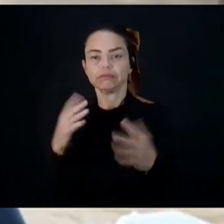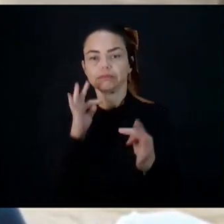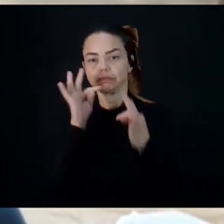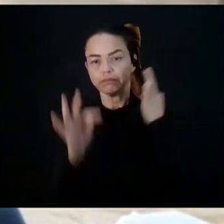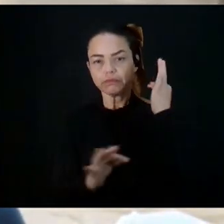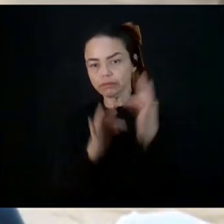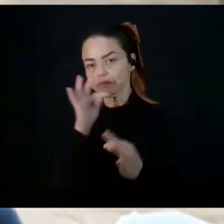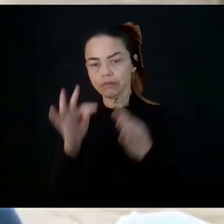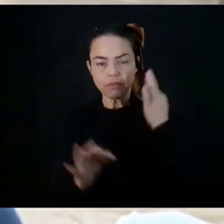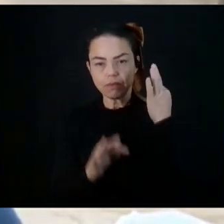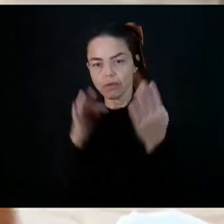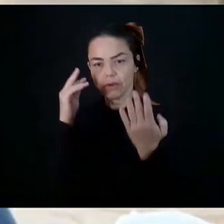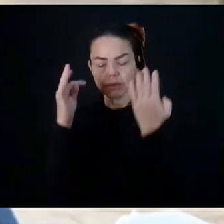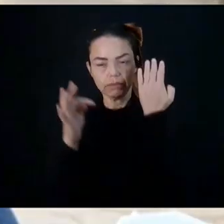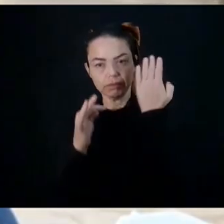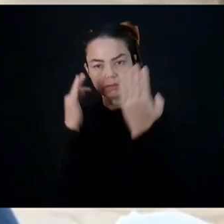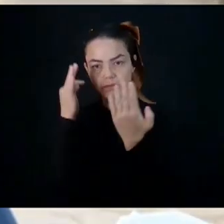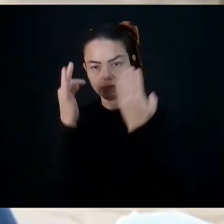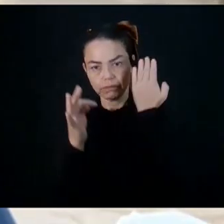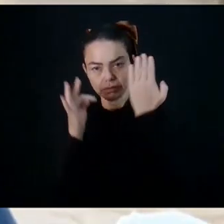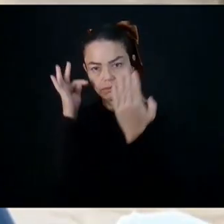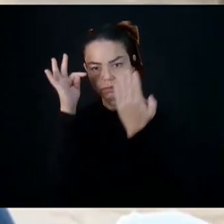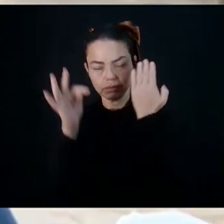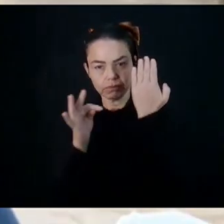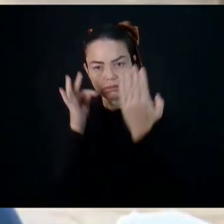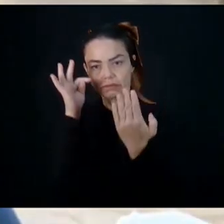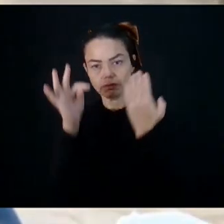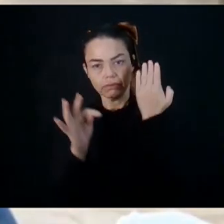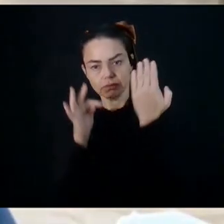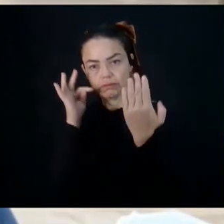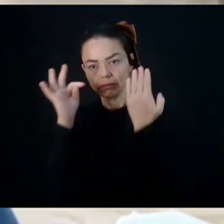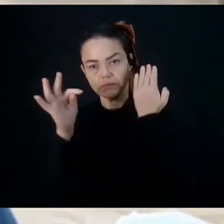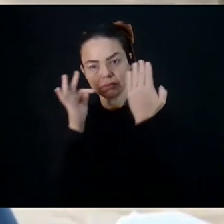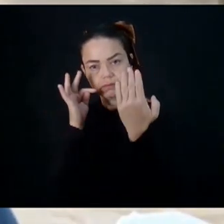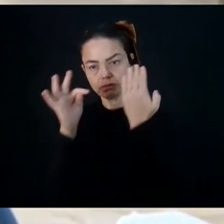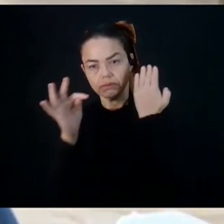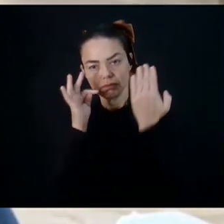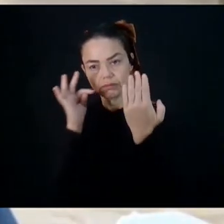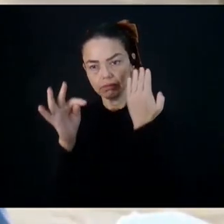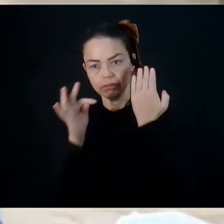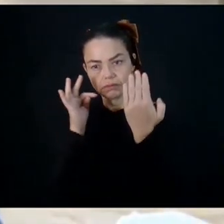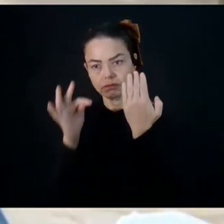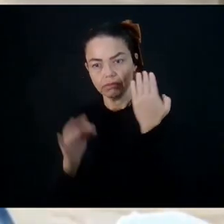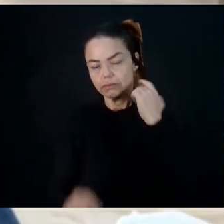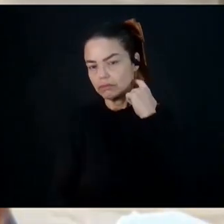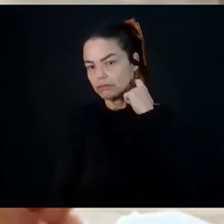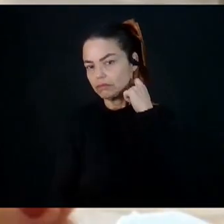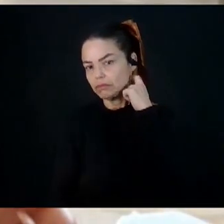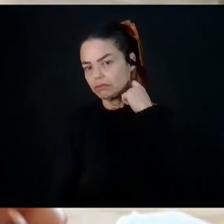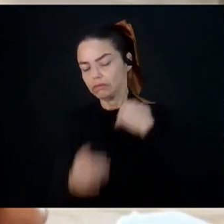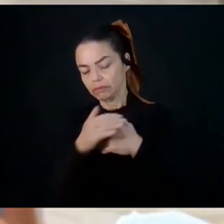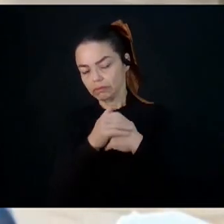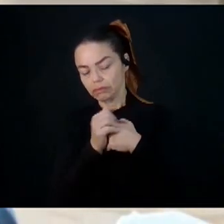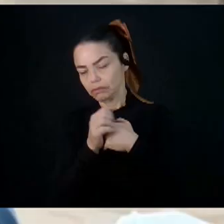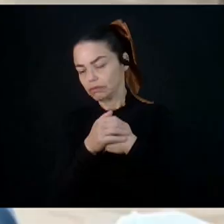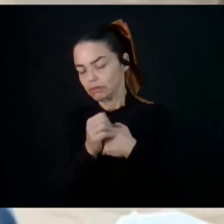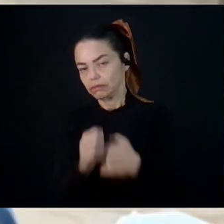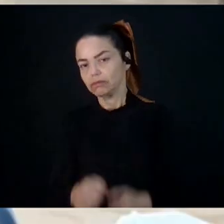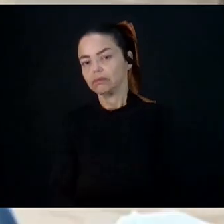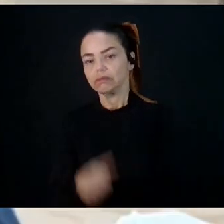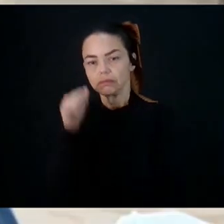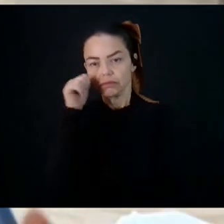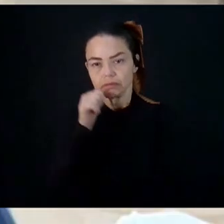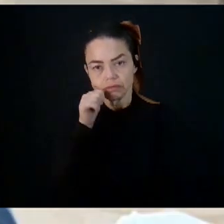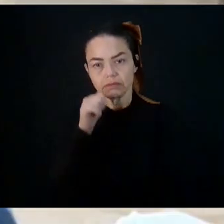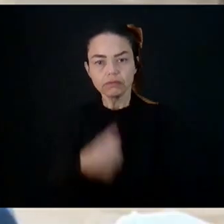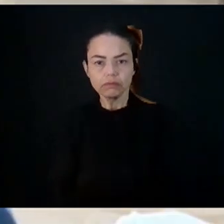a saúde mental. Porque, por exemplo, nesse caso, né, a questão do afeto. Essa moça é uma pessoa